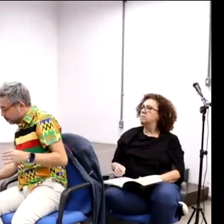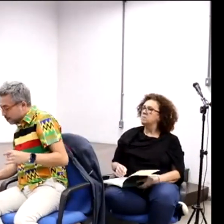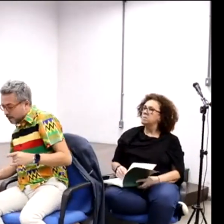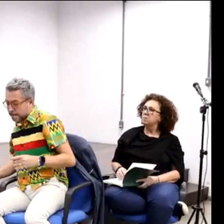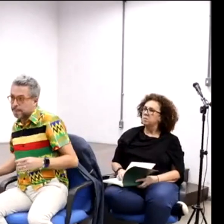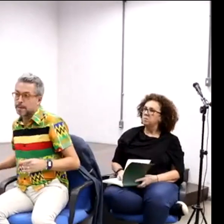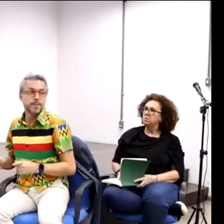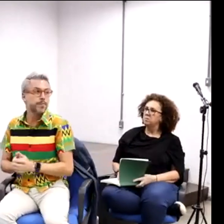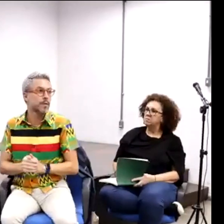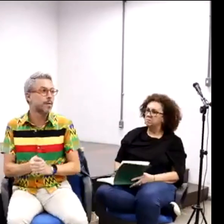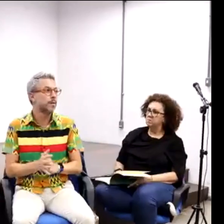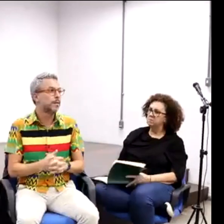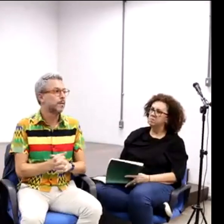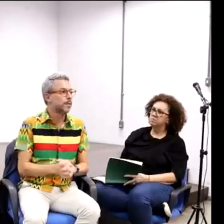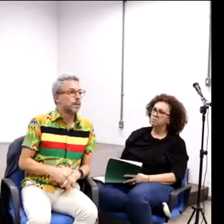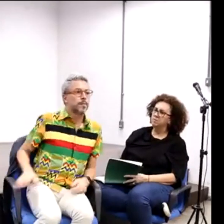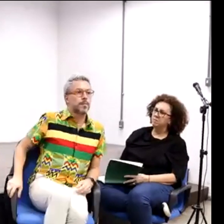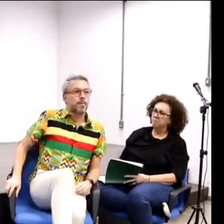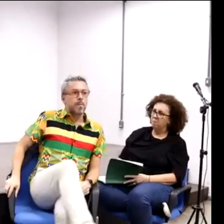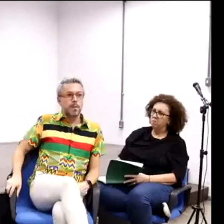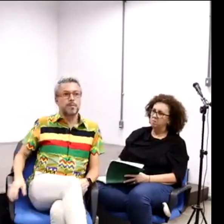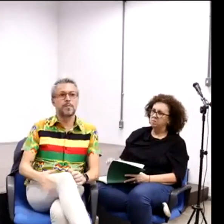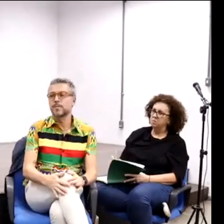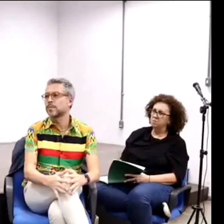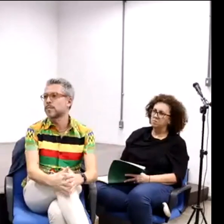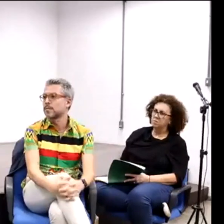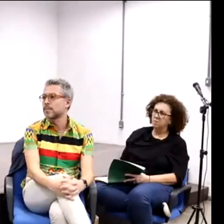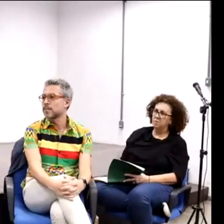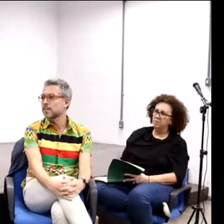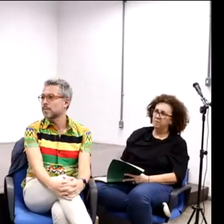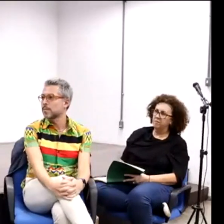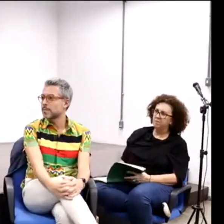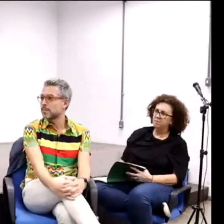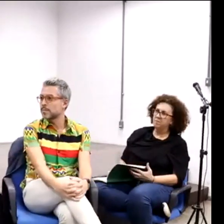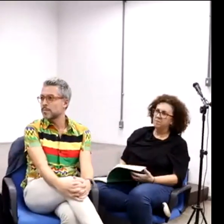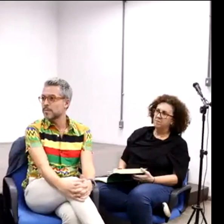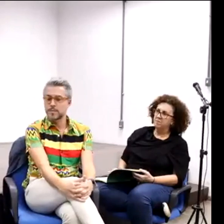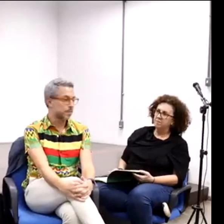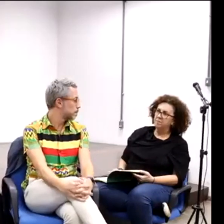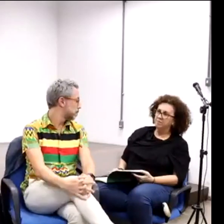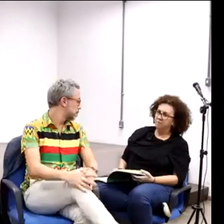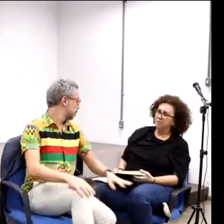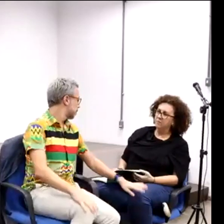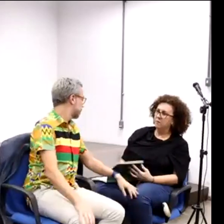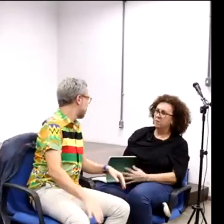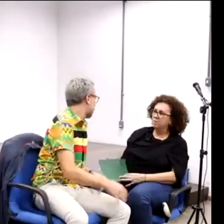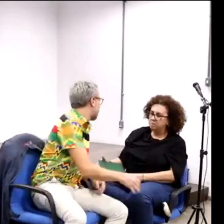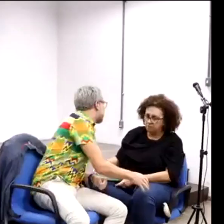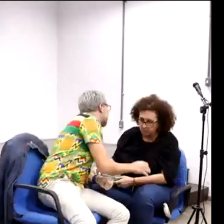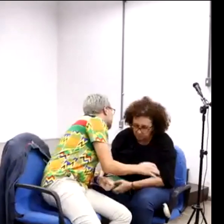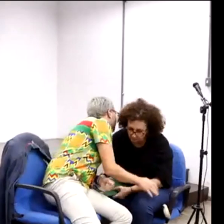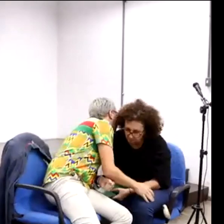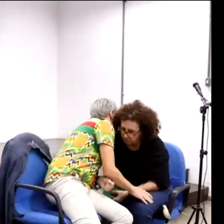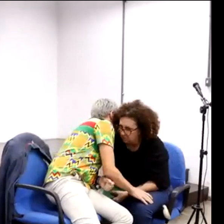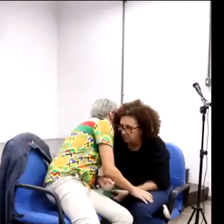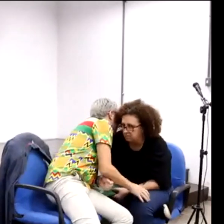me apresentando, né? Hoje faz exatos 30 dias que eu chego na coordenação de dança, e aí eu preciso me